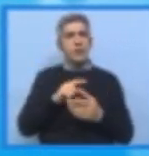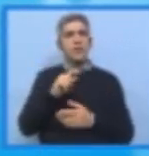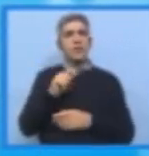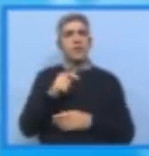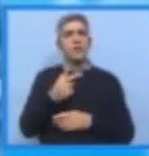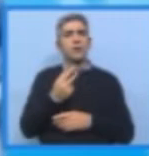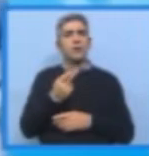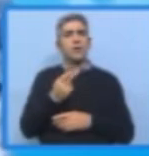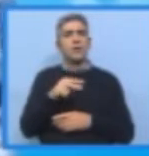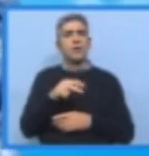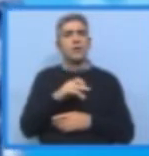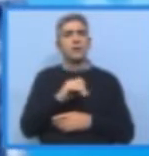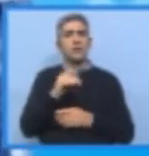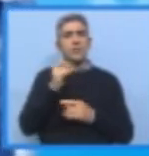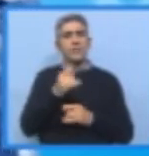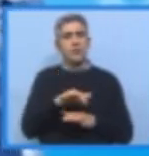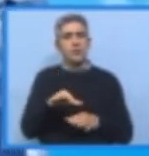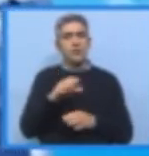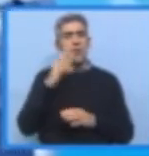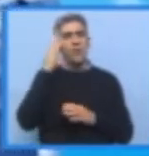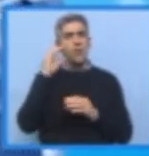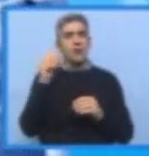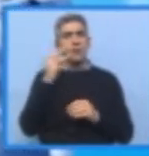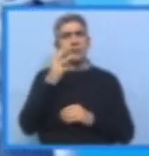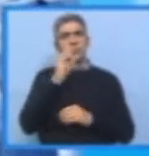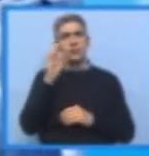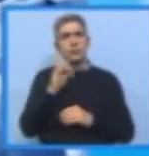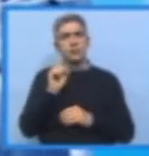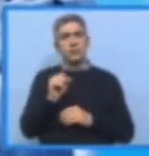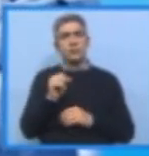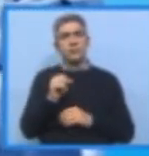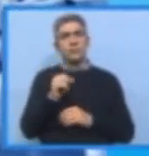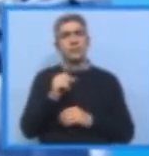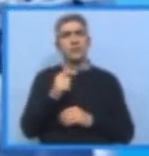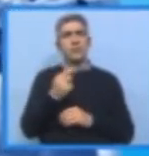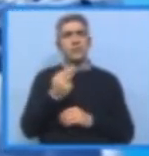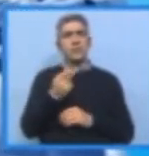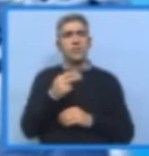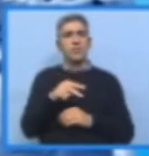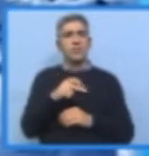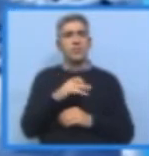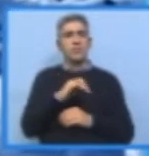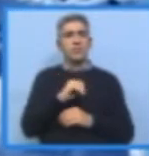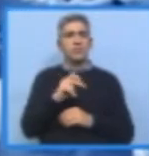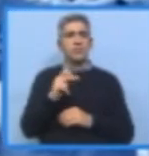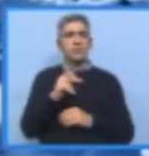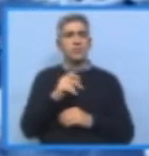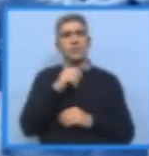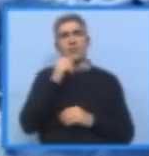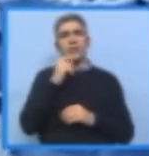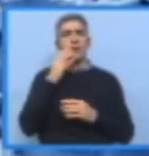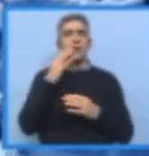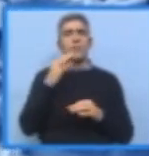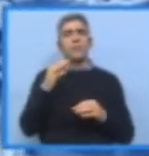infantil. Na Holanda, nomeadamente, cerca de 3% das causas de morte são eutanásia. Porquê? Porque a eutanásia foi-se vulgarizando e,